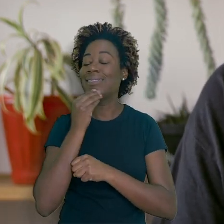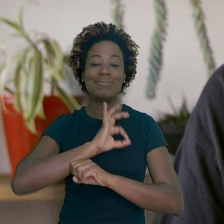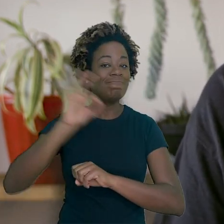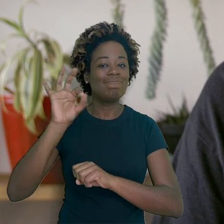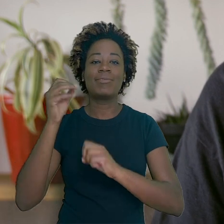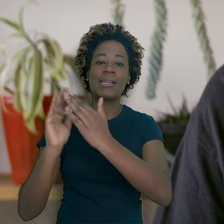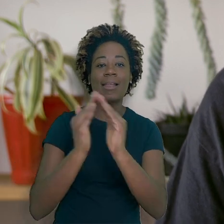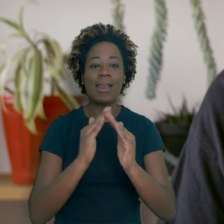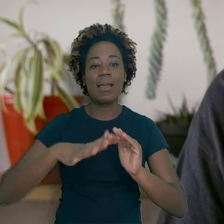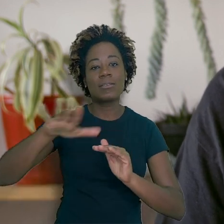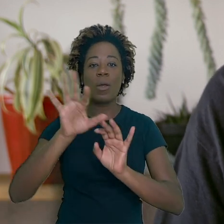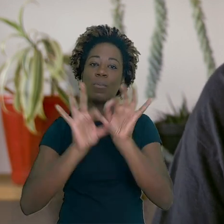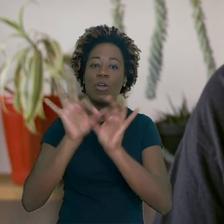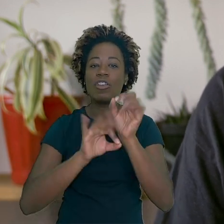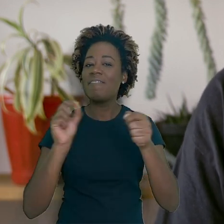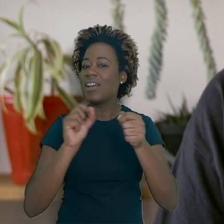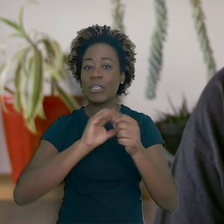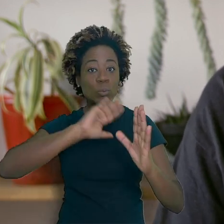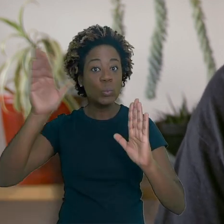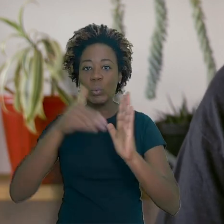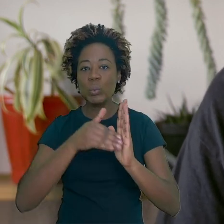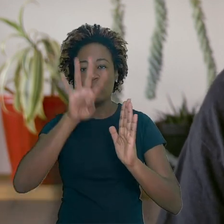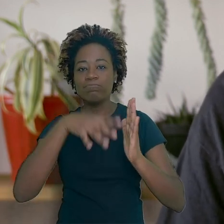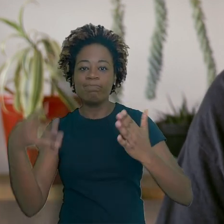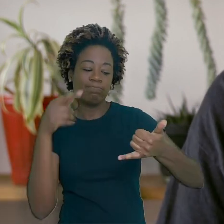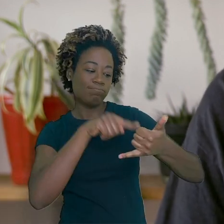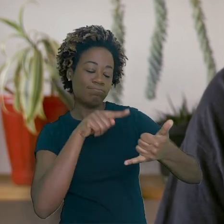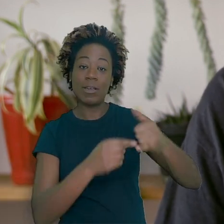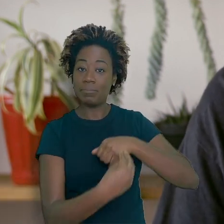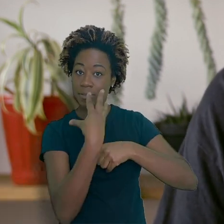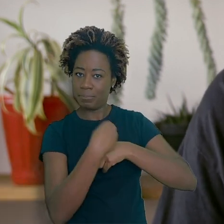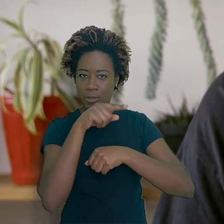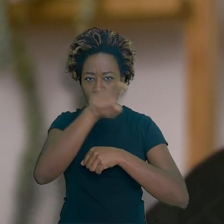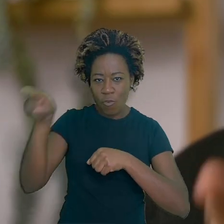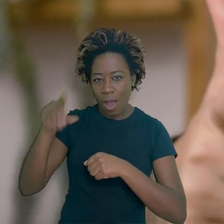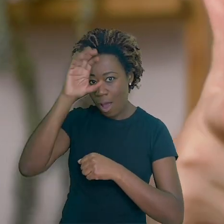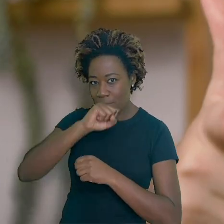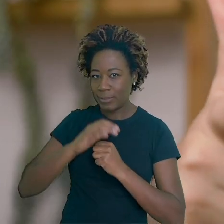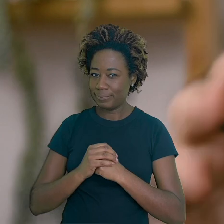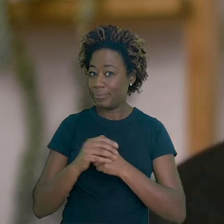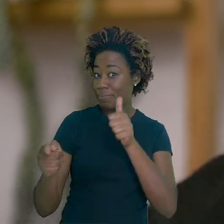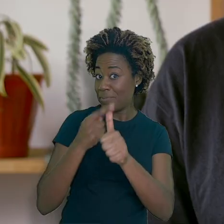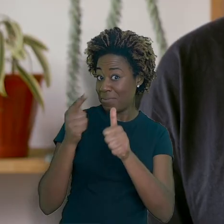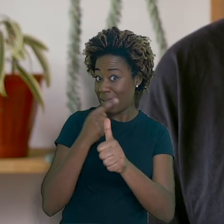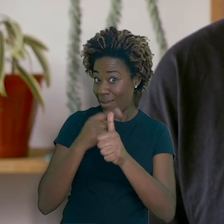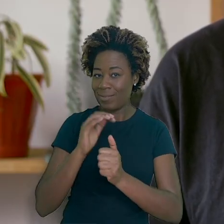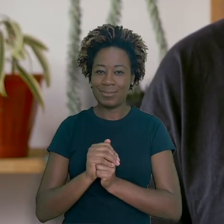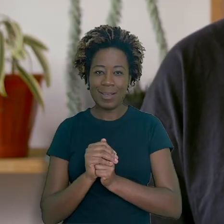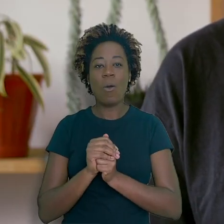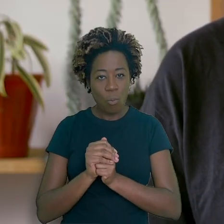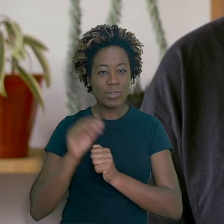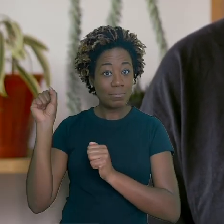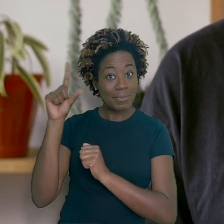pessoas da periferia que fazem seus projetos no celular, editam planilha e me deram dicas ótimas que eu vou compartilhar com vocês. A primeira delas é usar